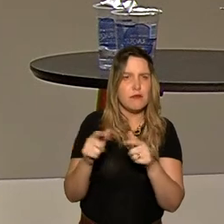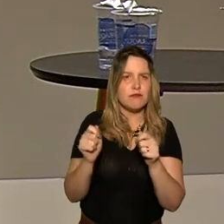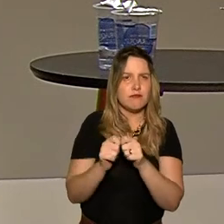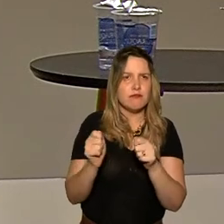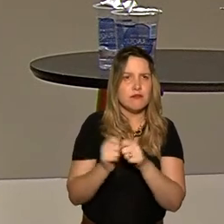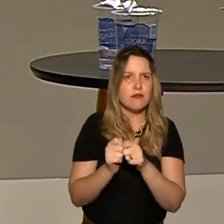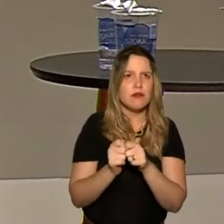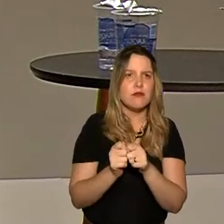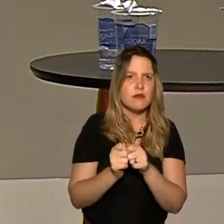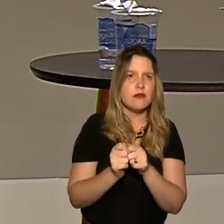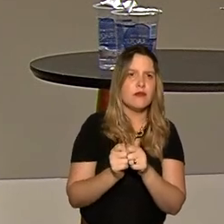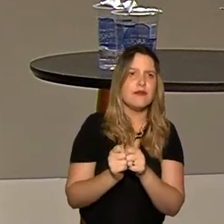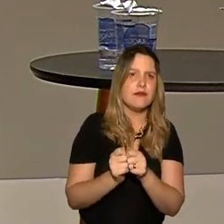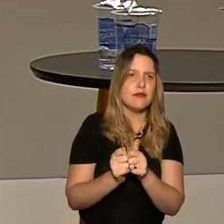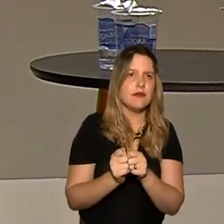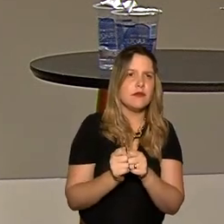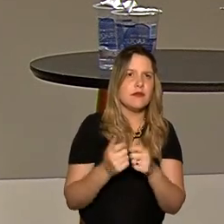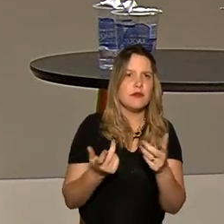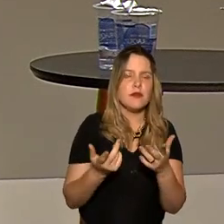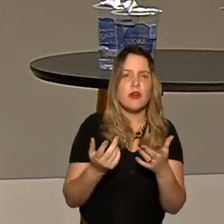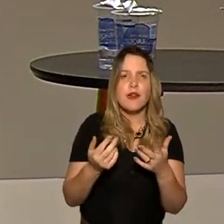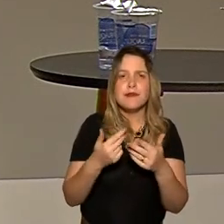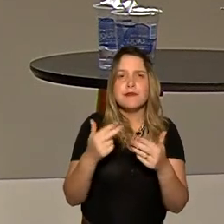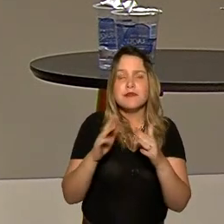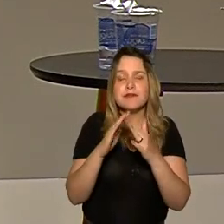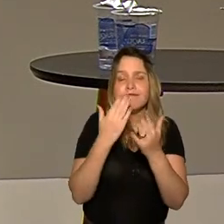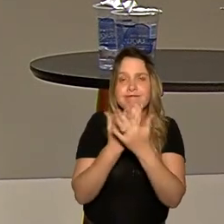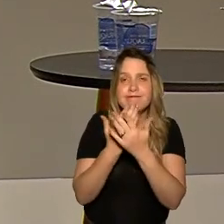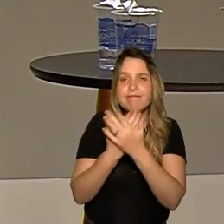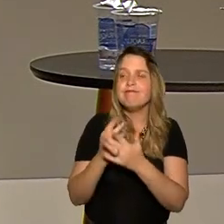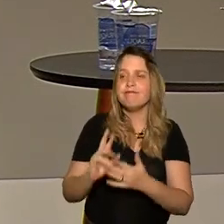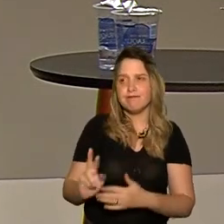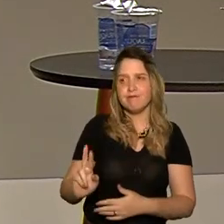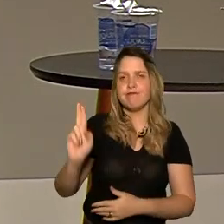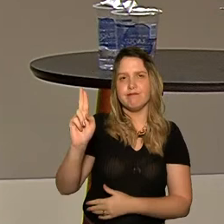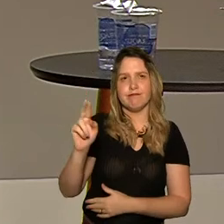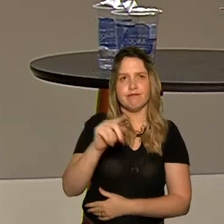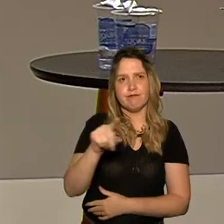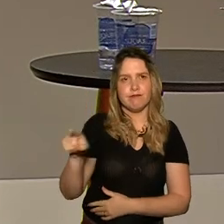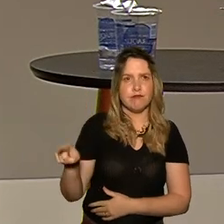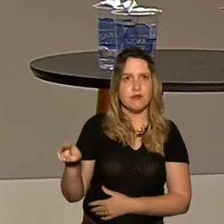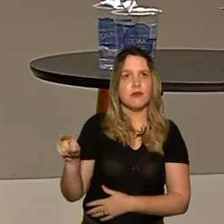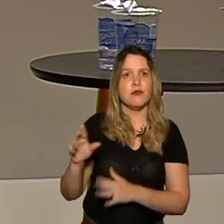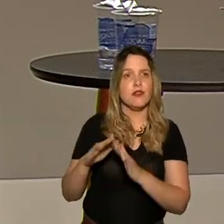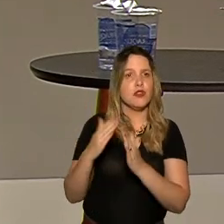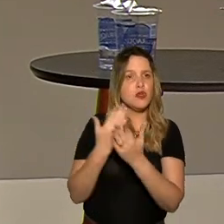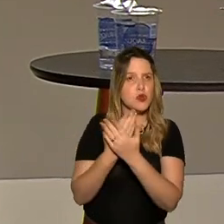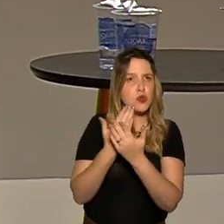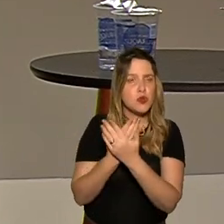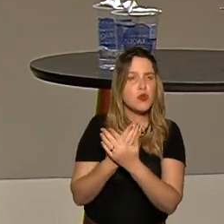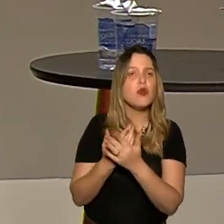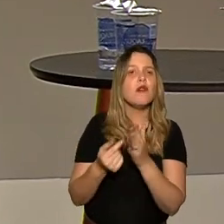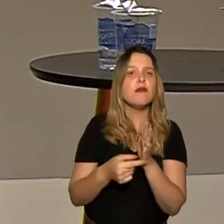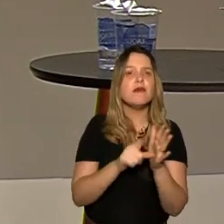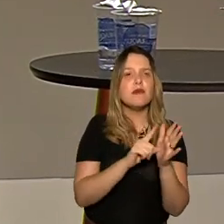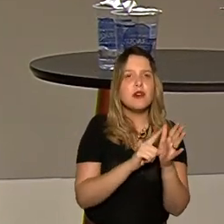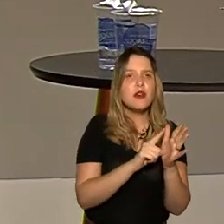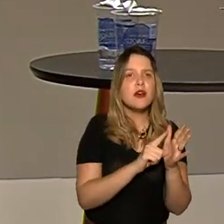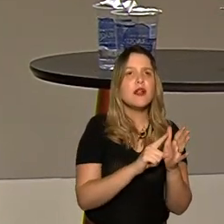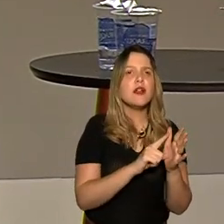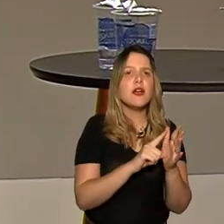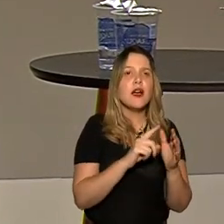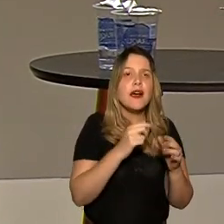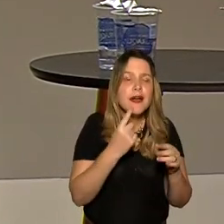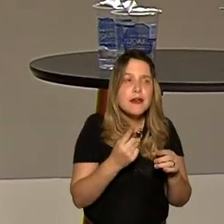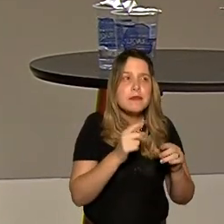possa me sentir um cidadão uma das respostas que vinha com relação ao Passe Livre escolar era de que ele contemplaria